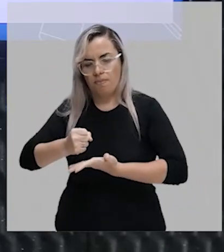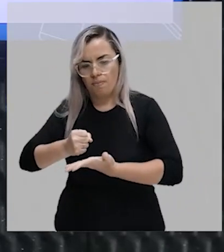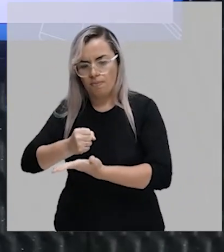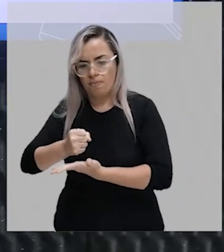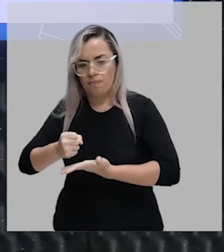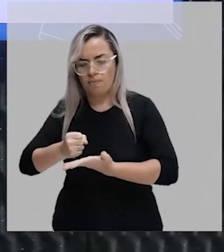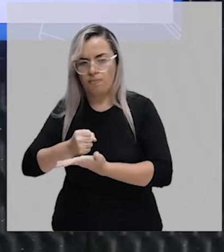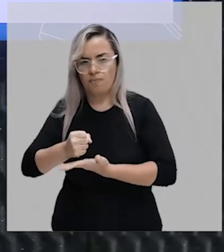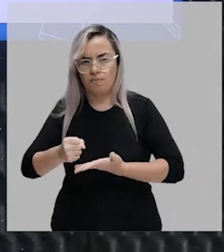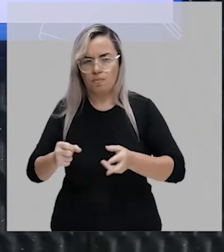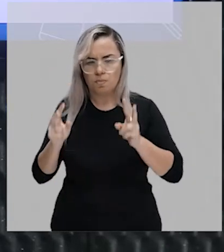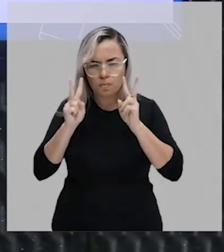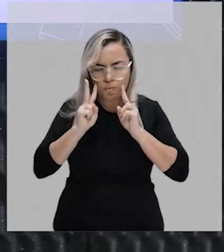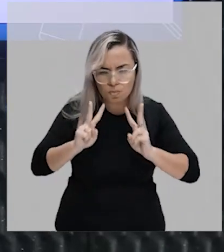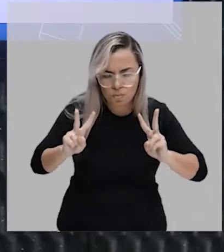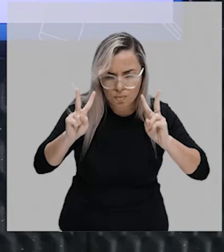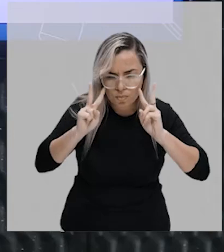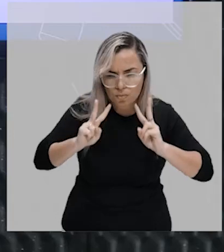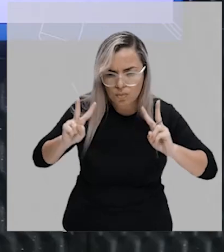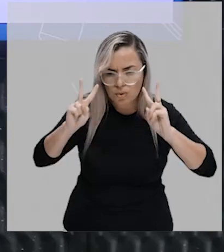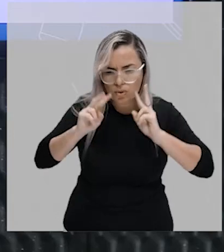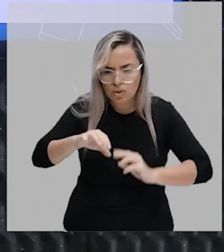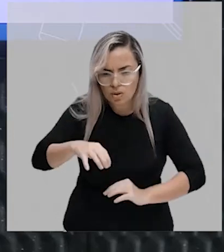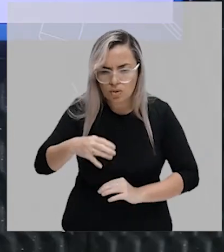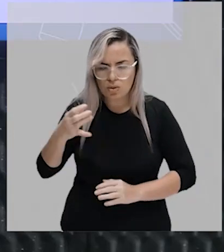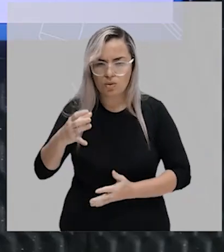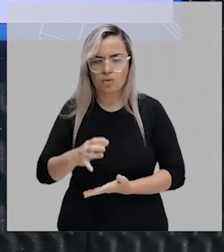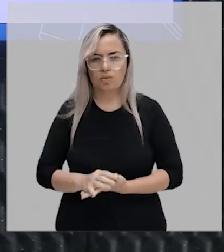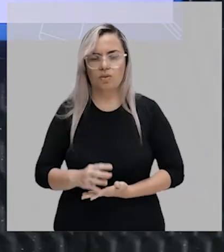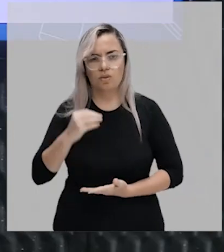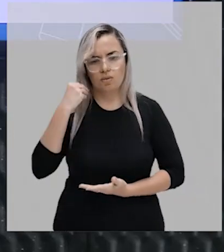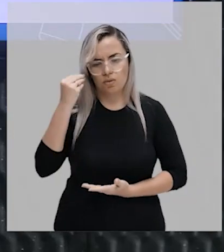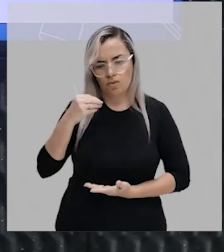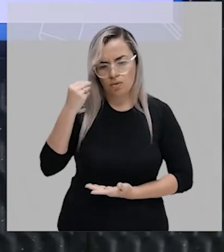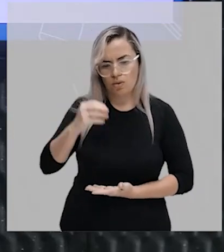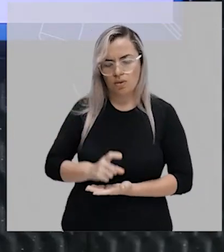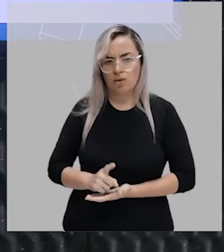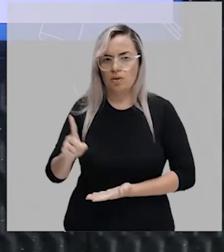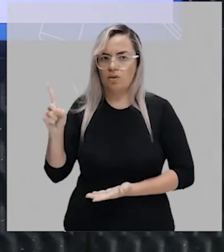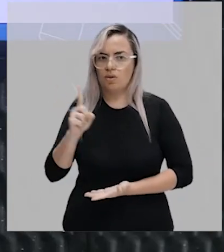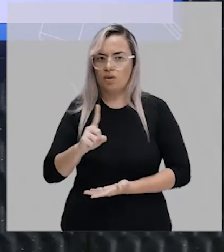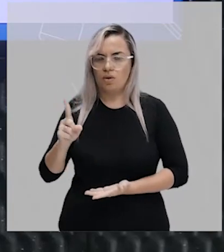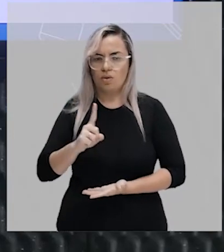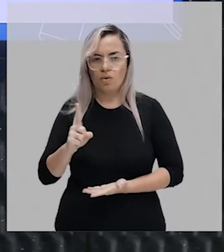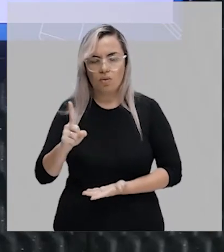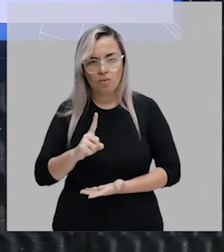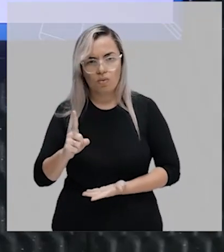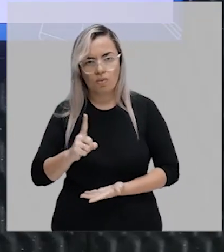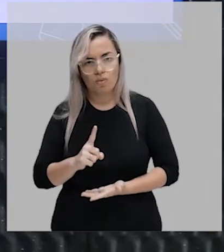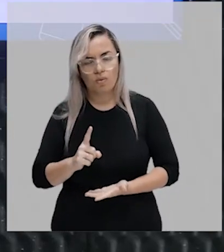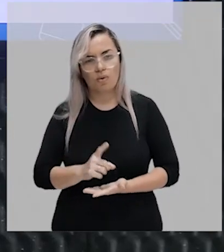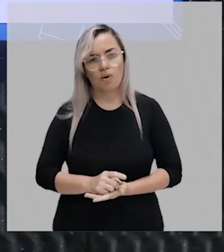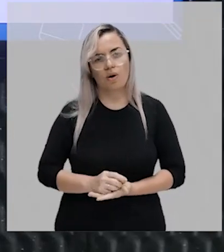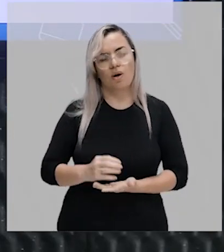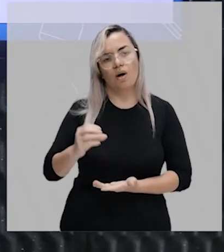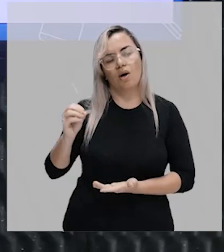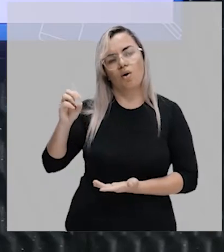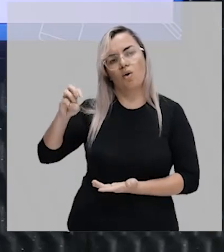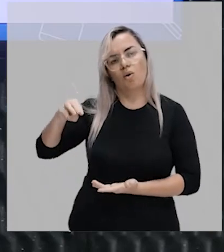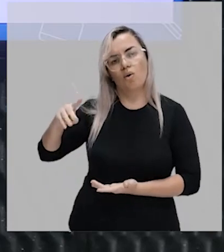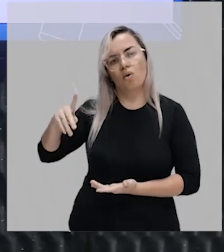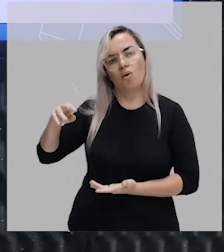em observações, em fatos. Ela não é comprovada, mas ela tem um fundamento,